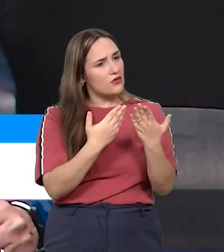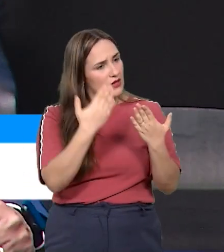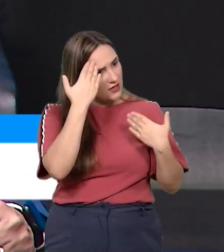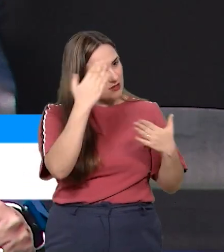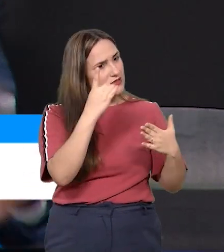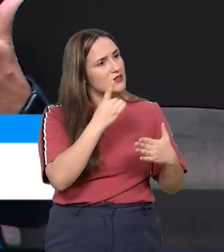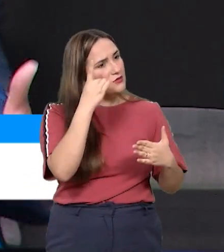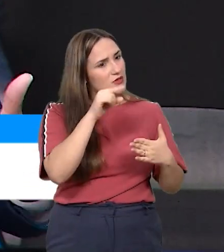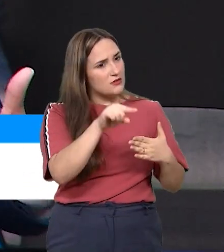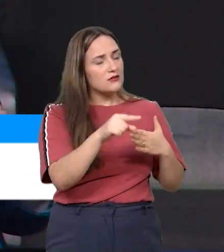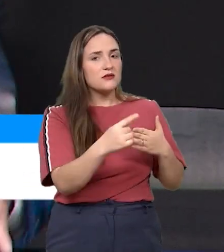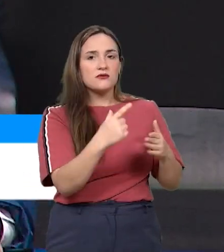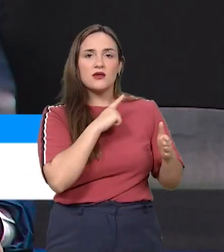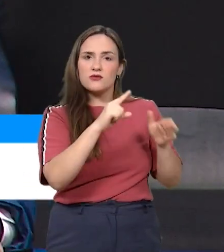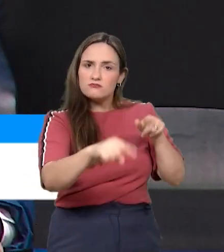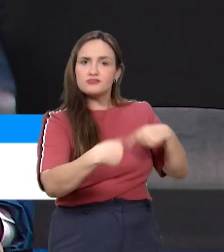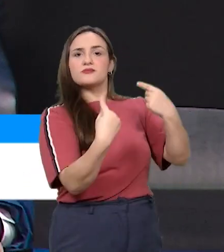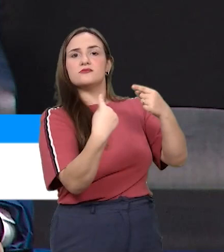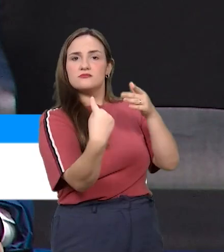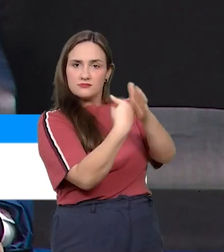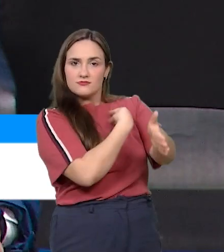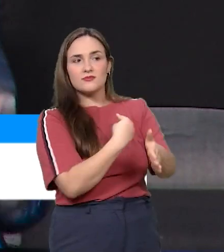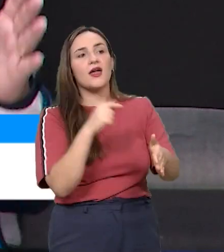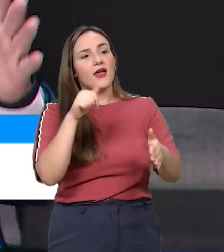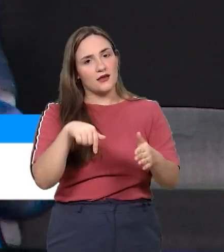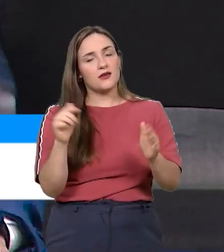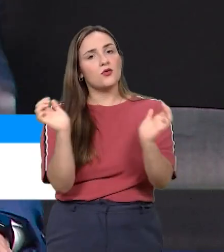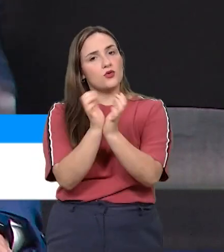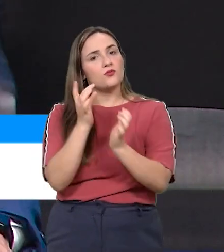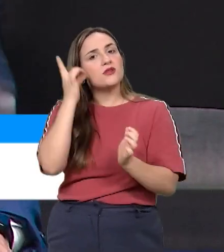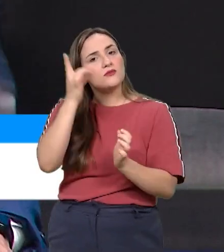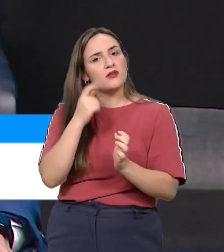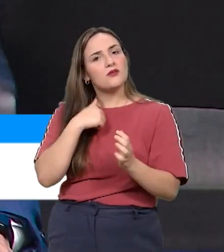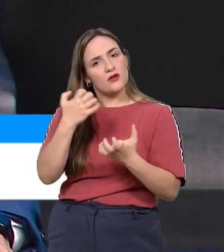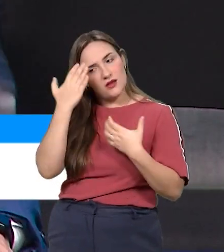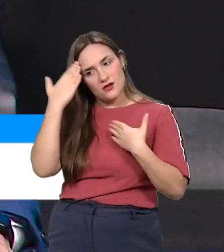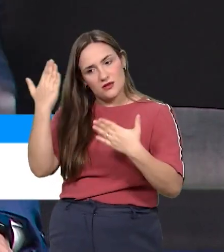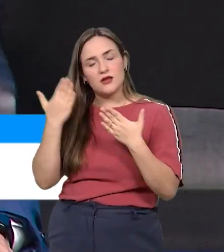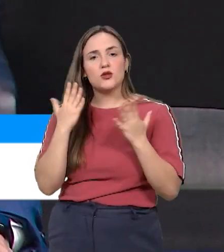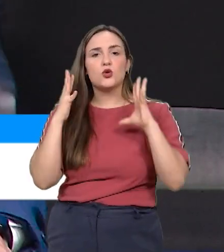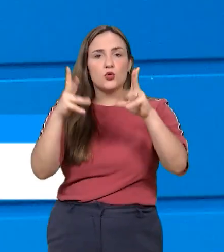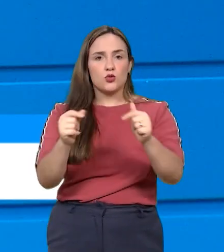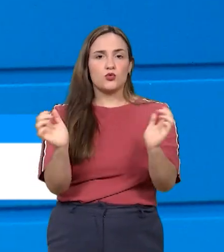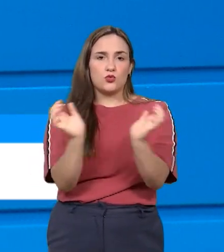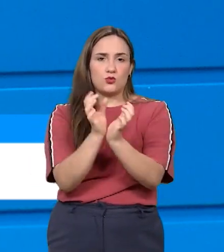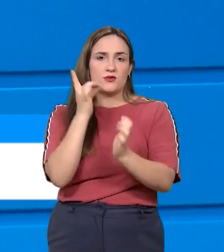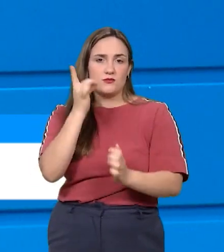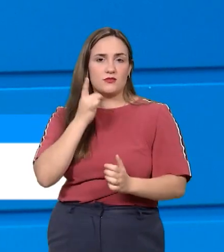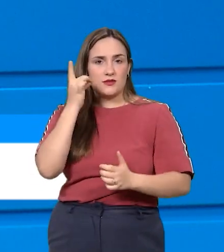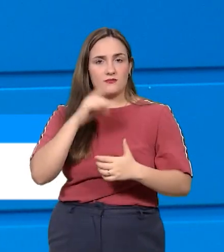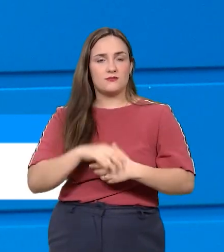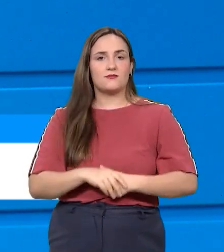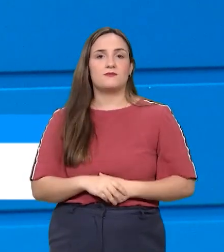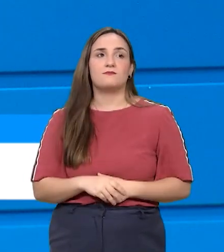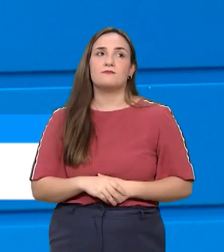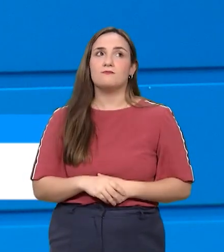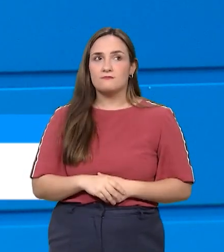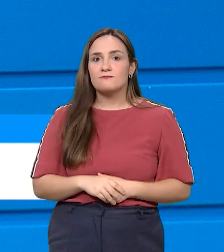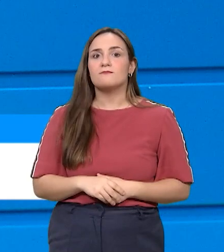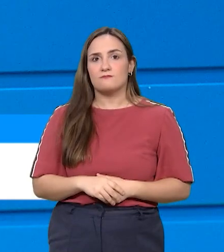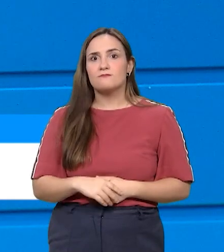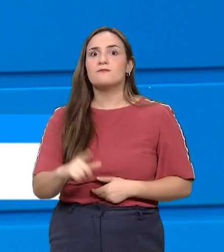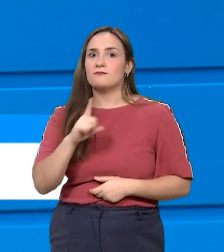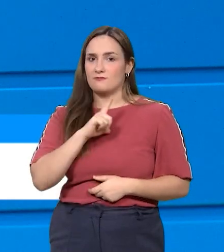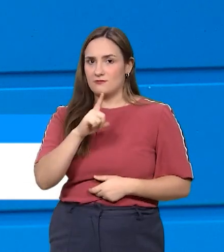trouxeram o debate para casa. Este é o Parlamento sul-mato-grossense. Eu agradeço o trabalho de toda a comissão. Cumpriu um